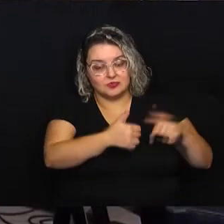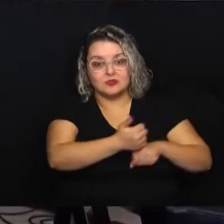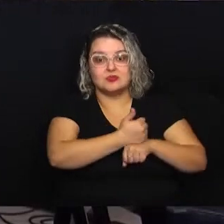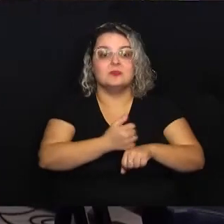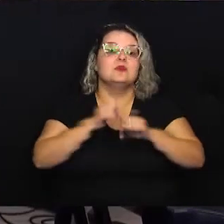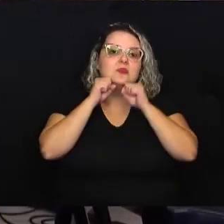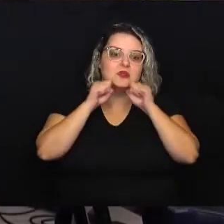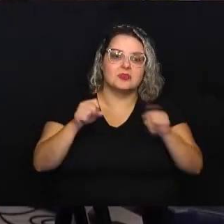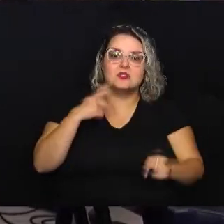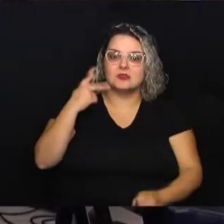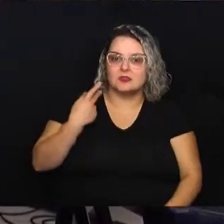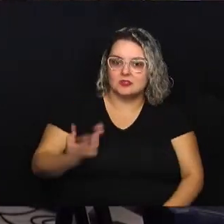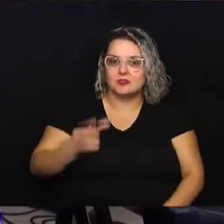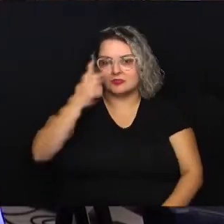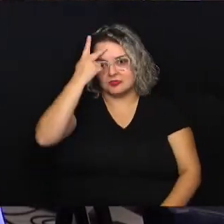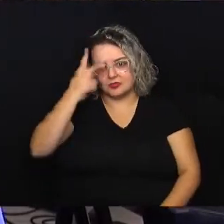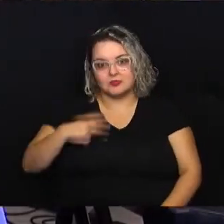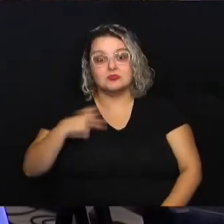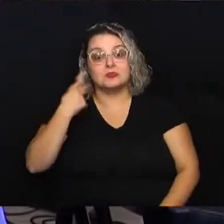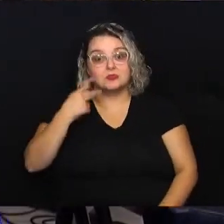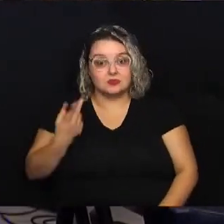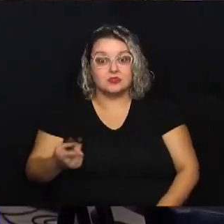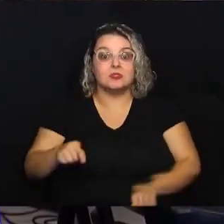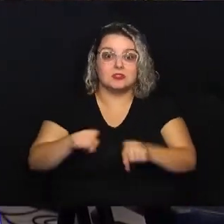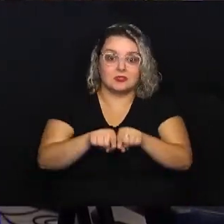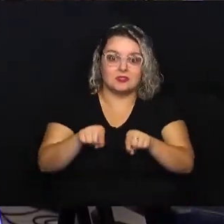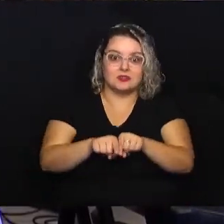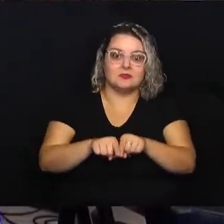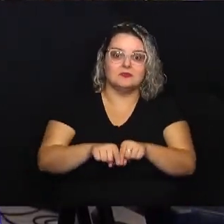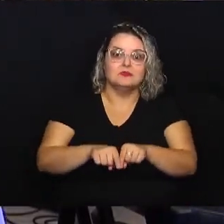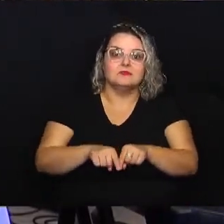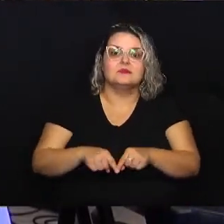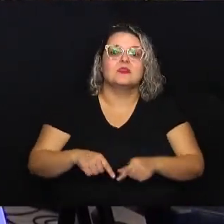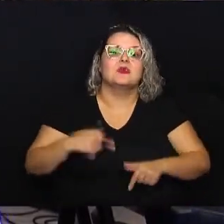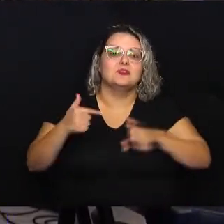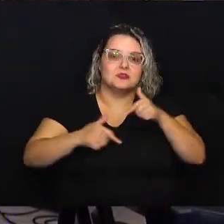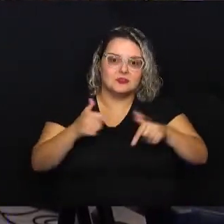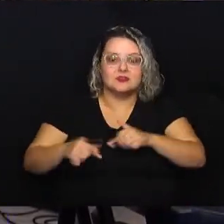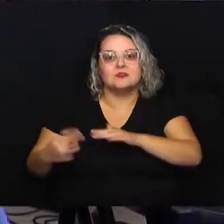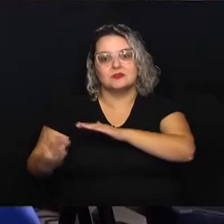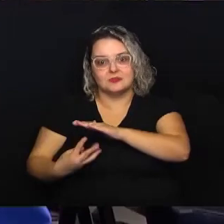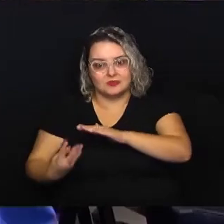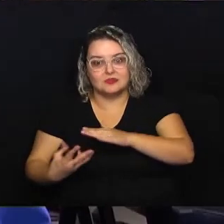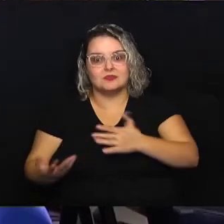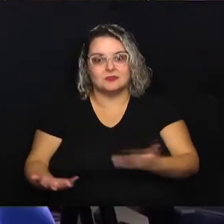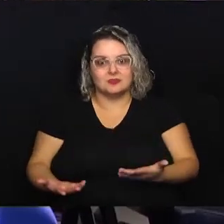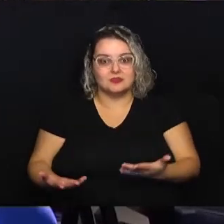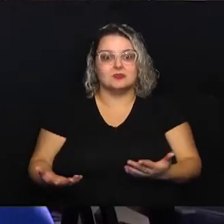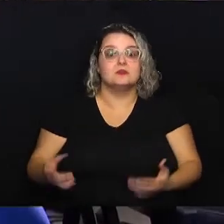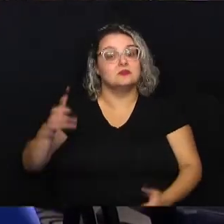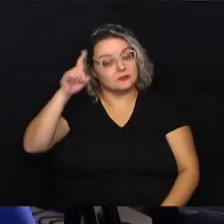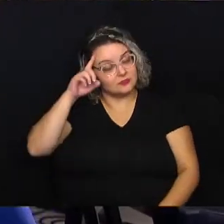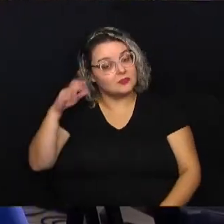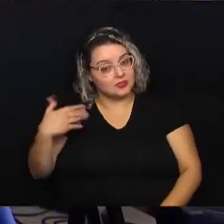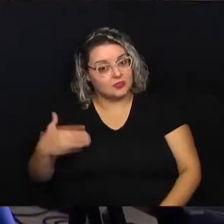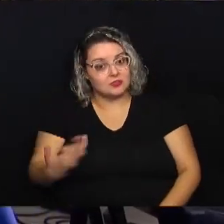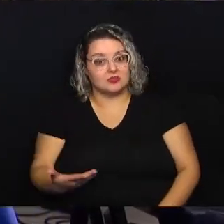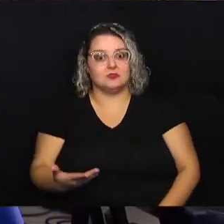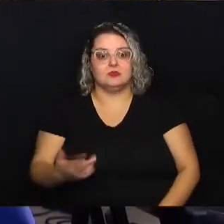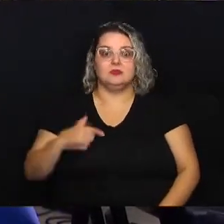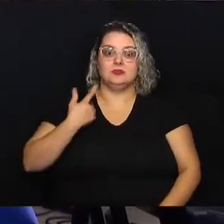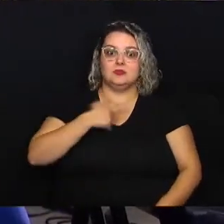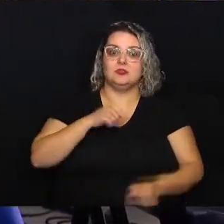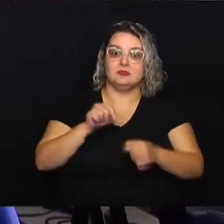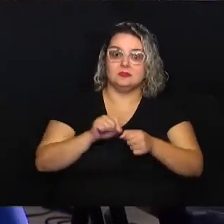assessores, vereadores, próprios vereadores e também com os servidores, os trabalhadores terceirizados, né, que estão aqui. A gente tem que fazer